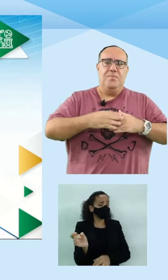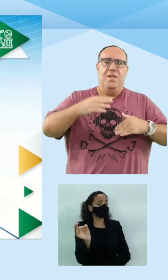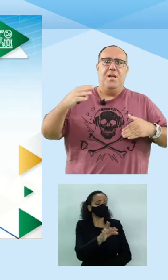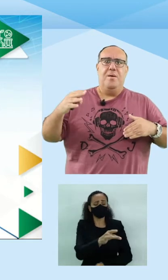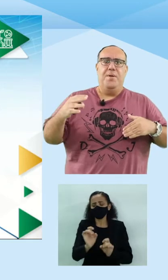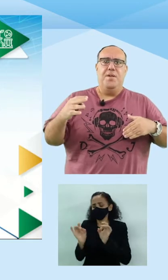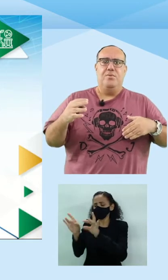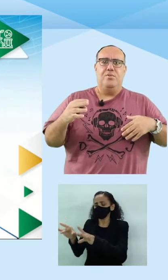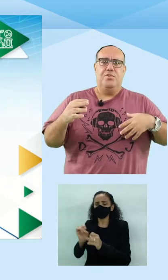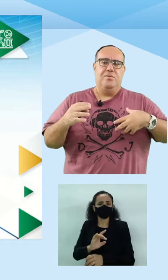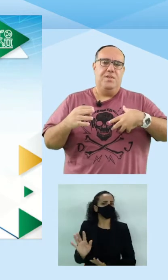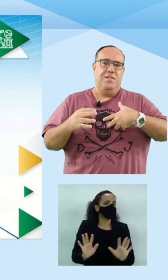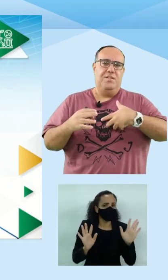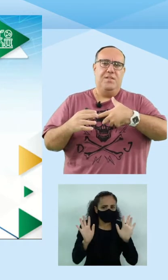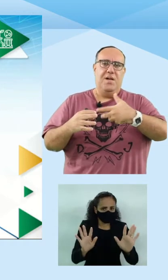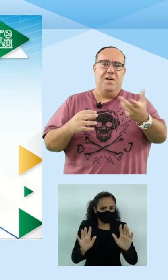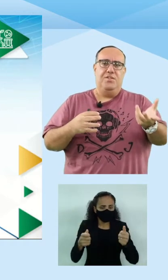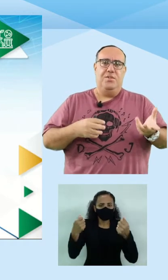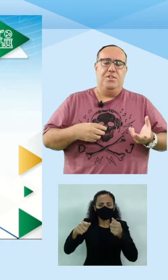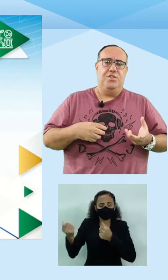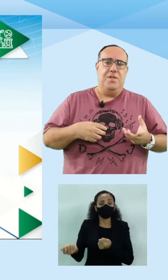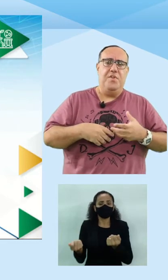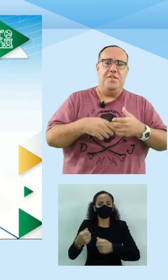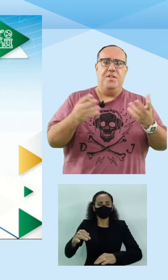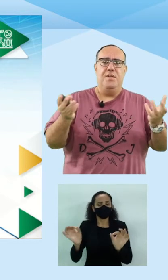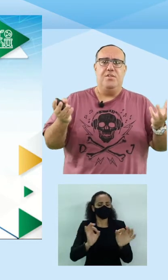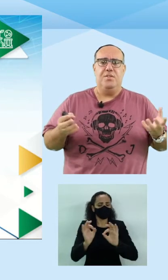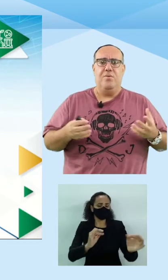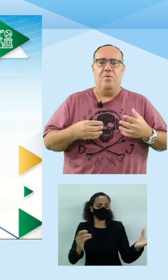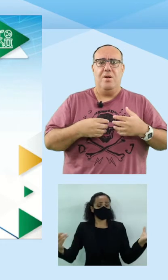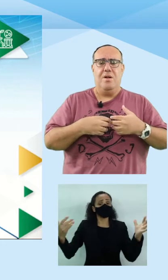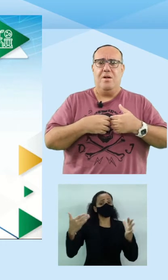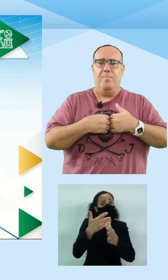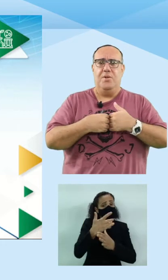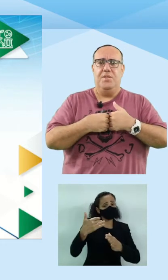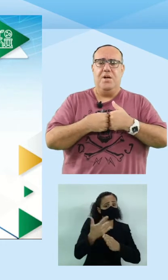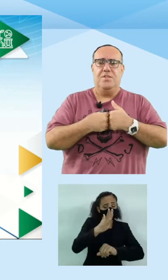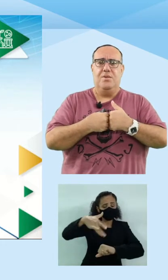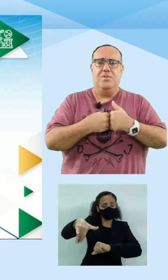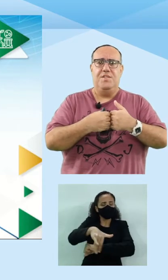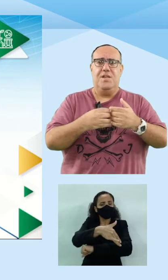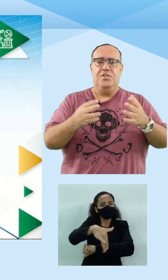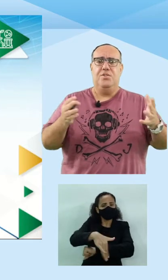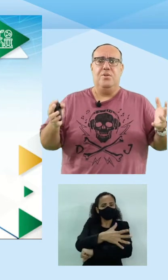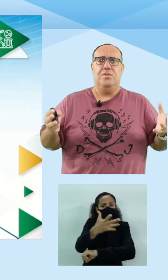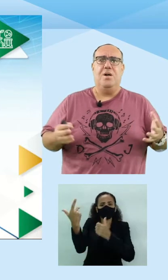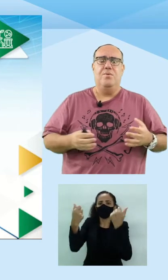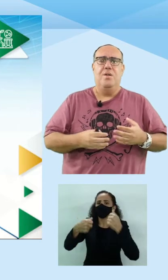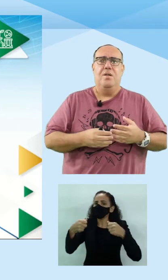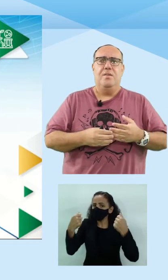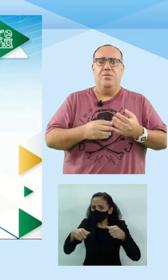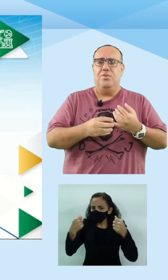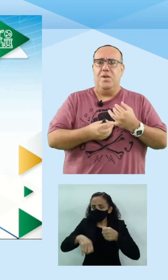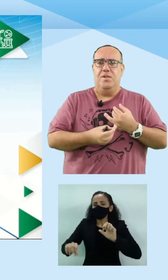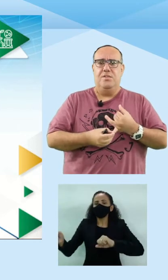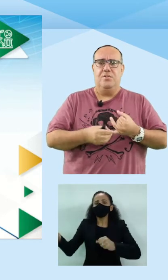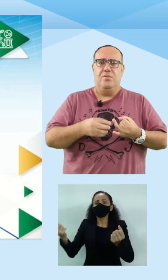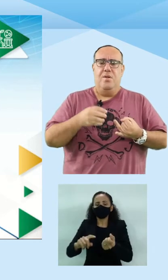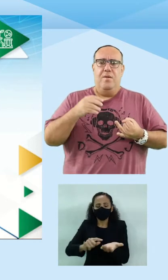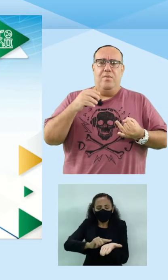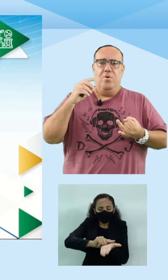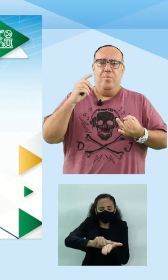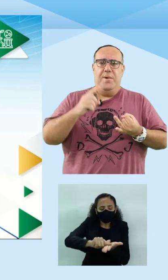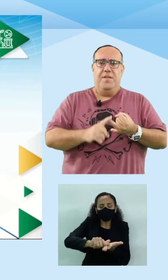aumento de alagamentos nas cidades, nas avenidas. Então, pode causar um desastre total, né, no